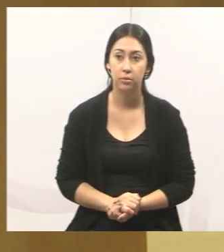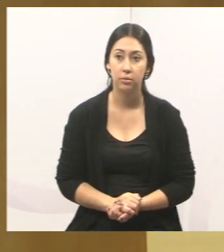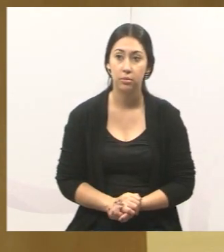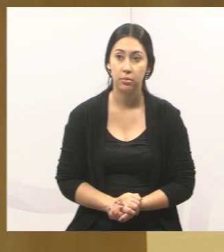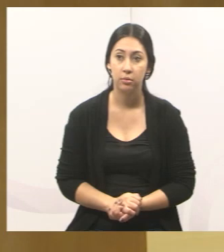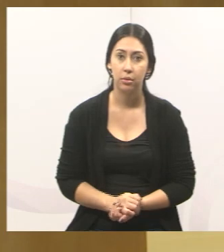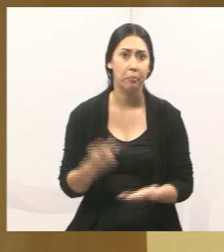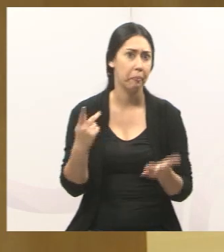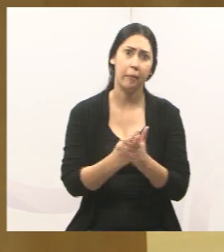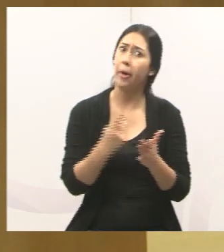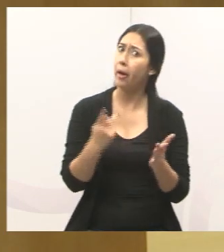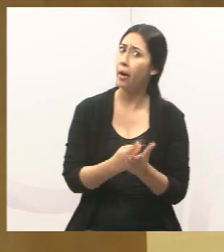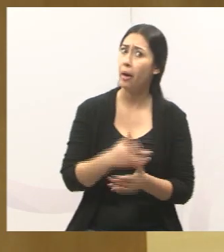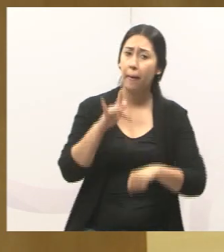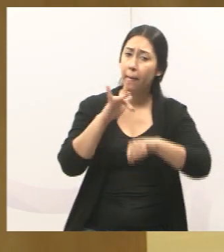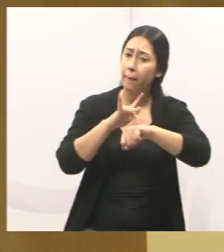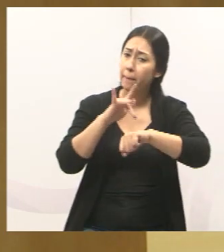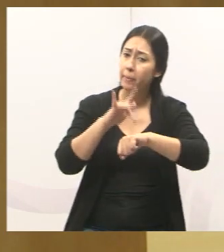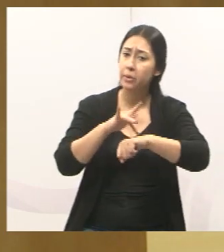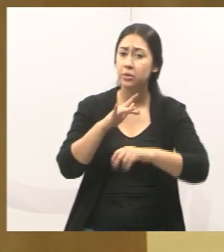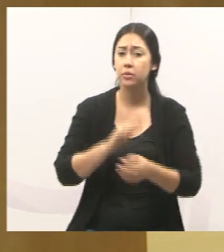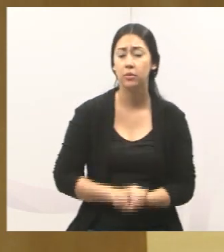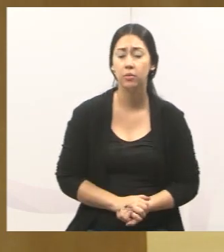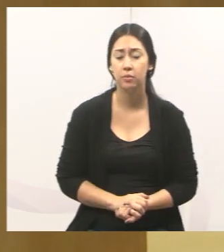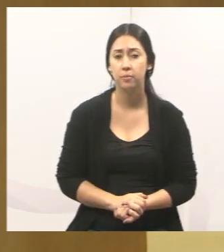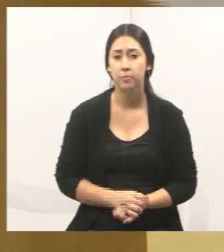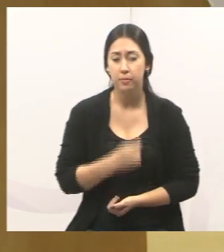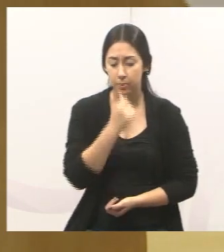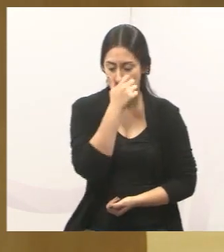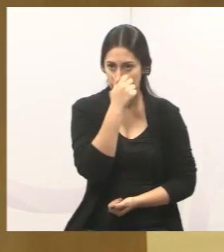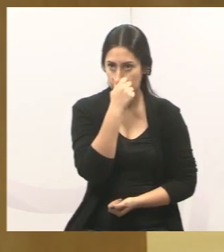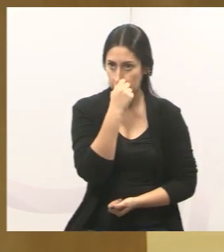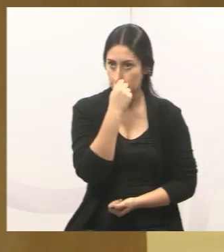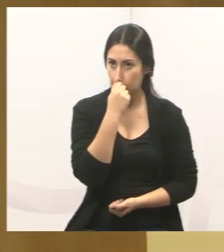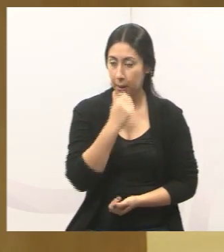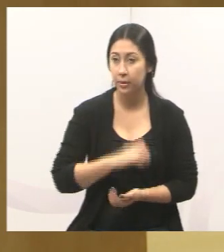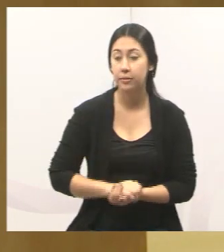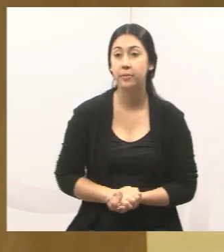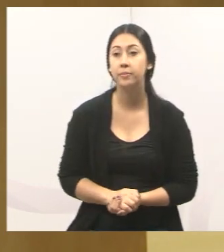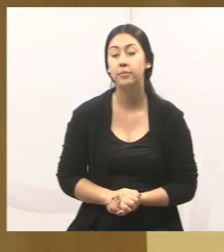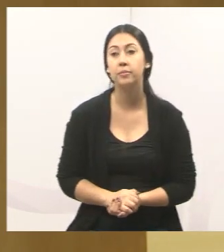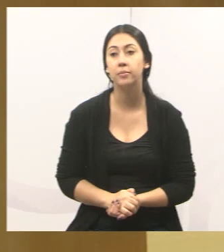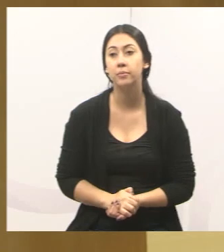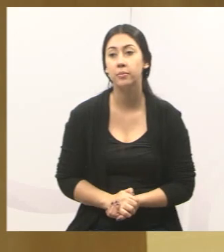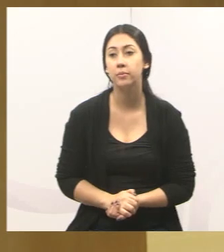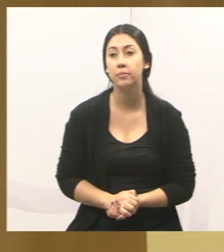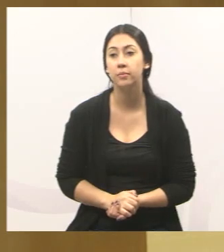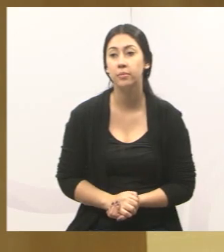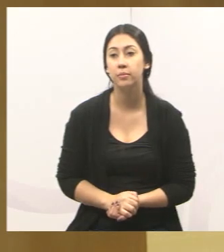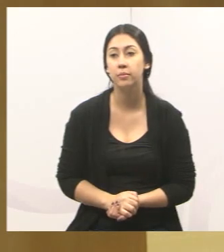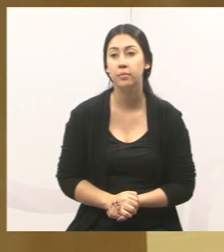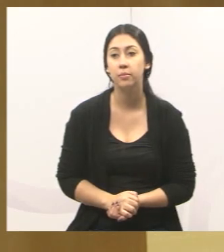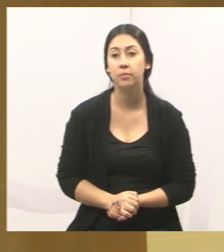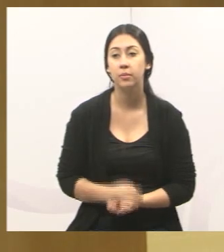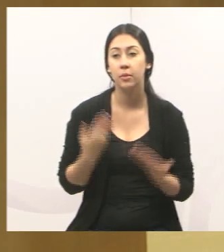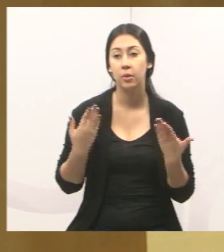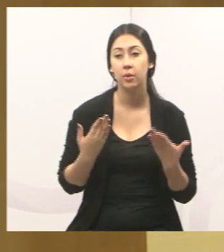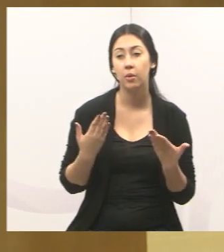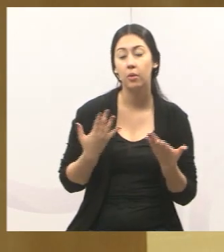Isso aí é uma falha muito grande, gente. Agora, a gente tem lá um setor chamado EDESP, que a gente,